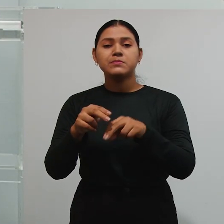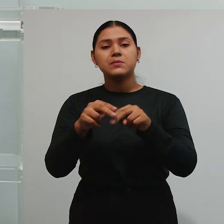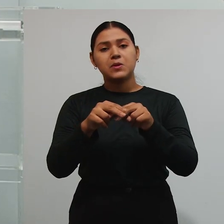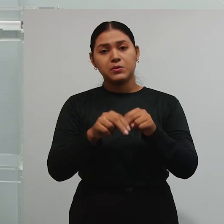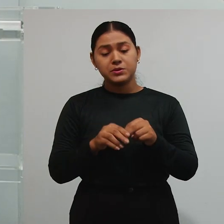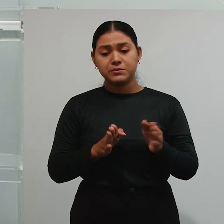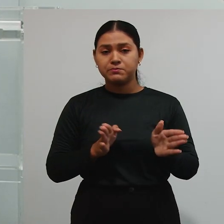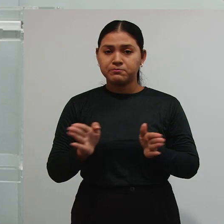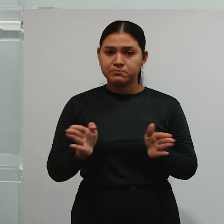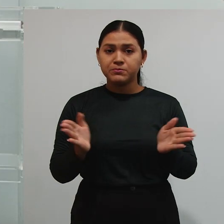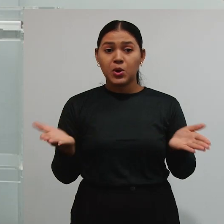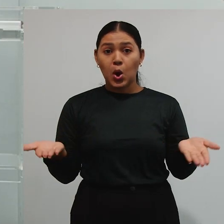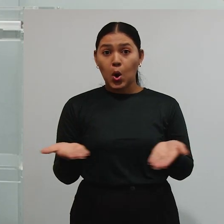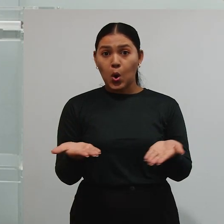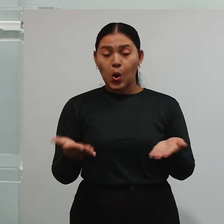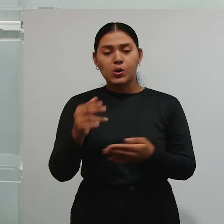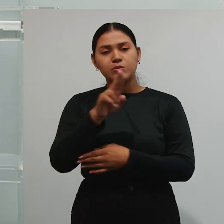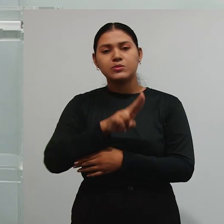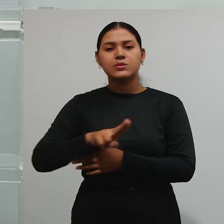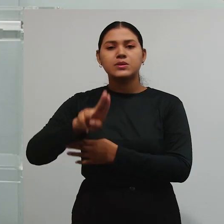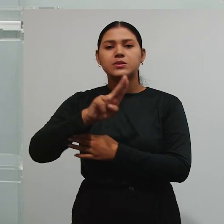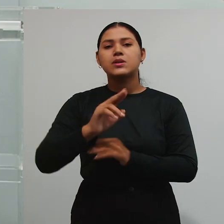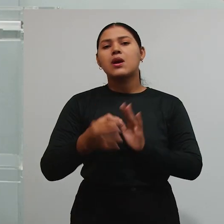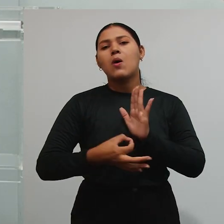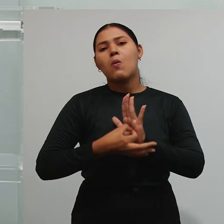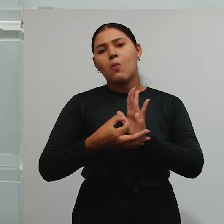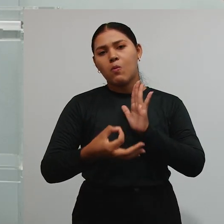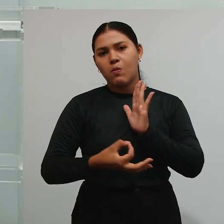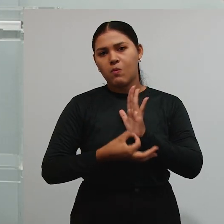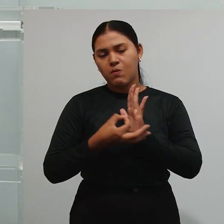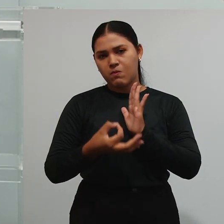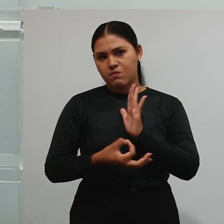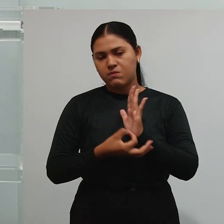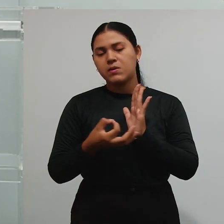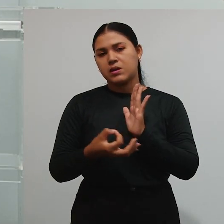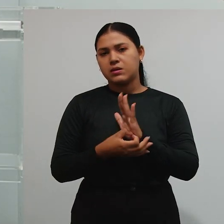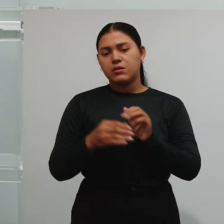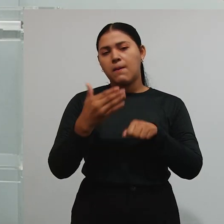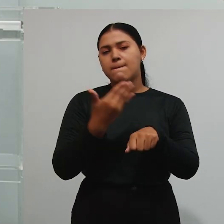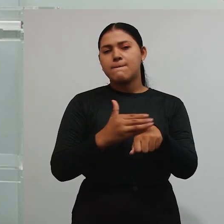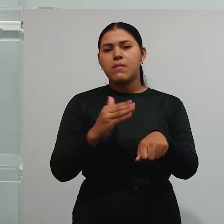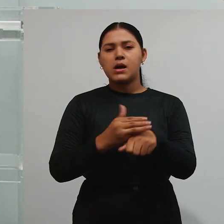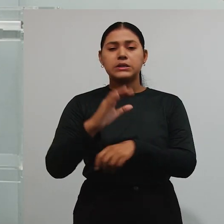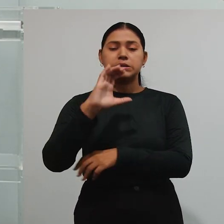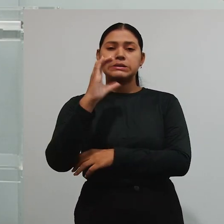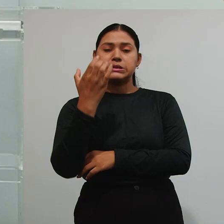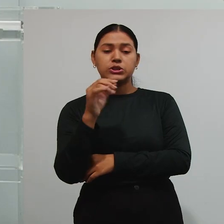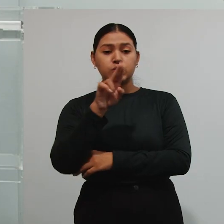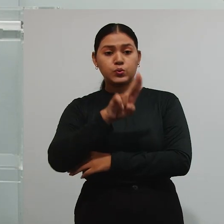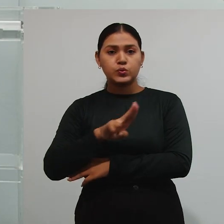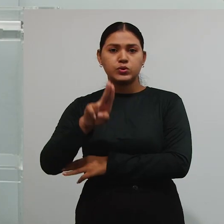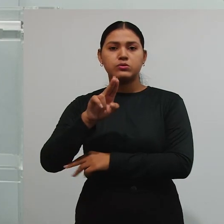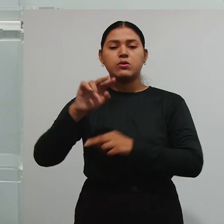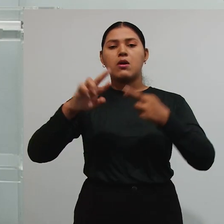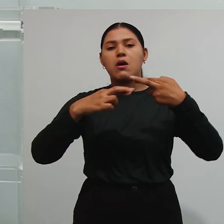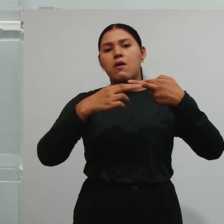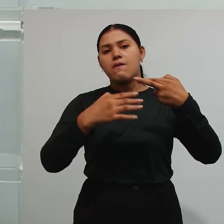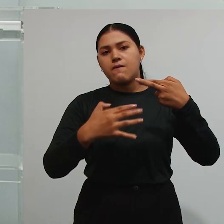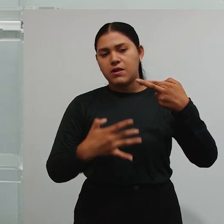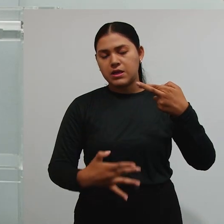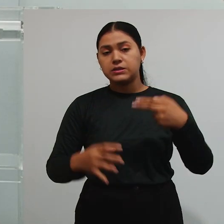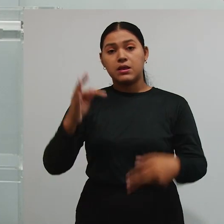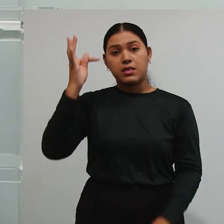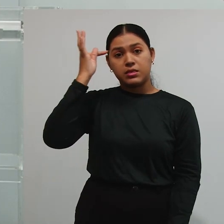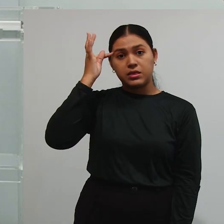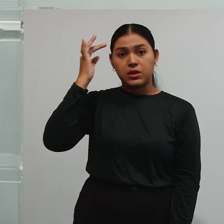gente está usando a autoridade do argumento, construção da cientificidade por meio das referências teóricas. As referências